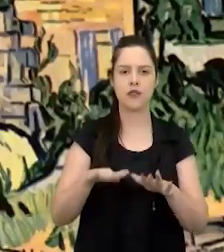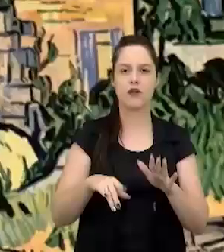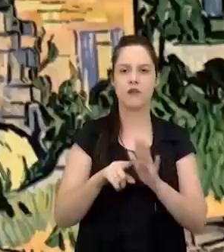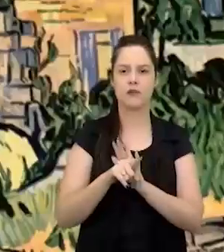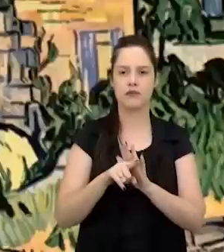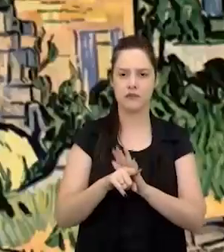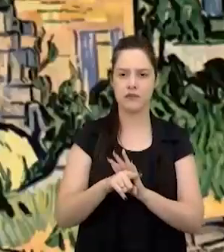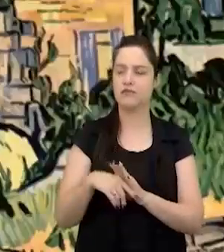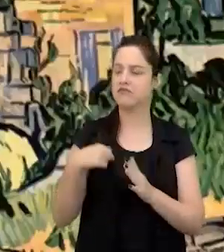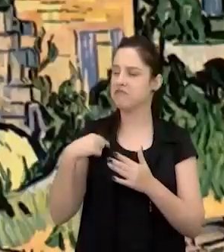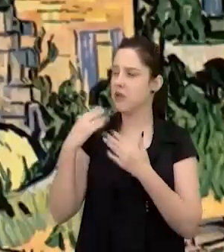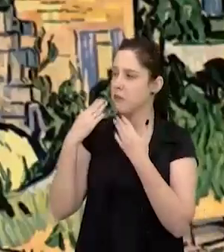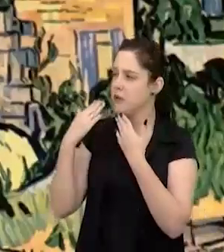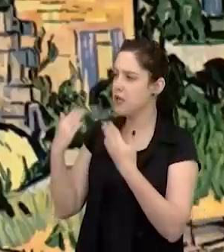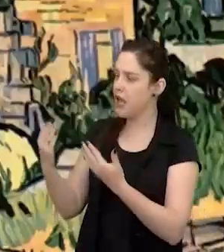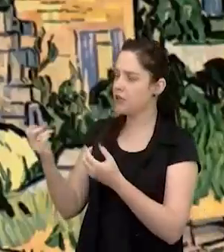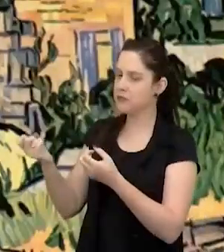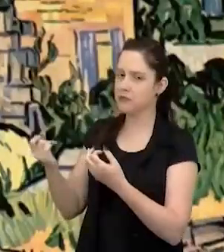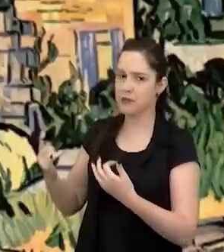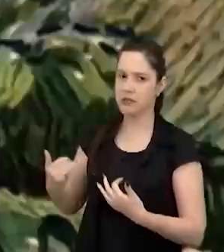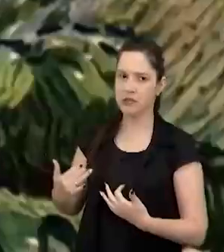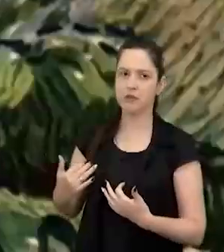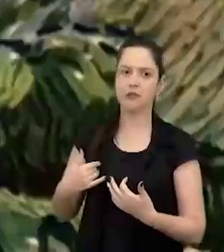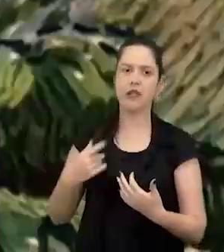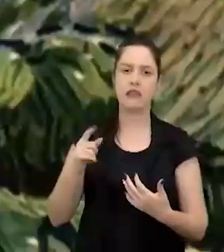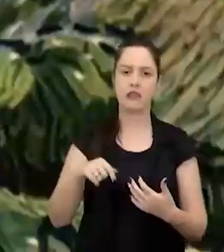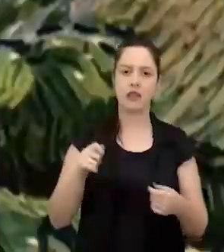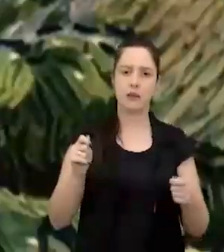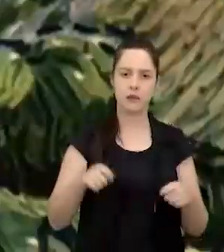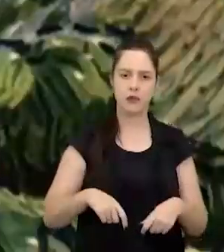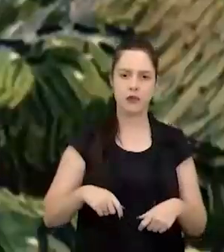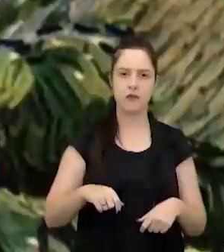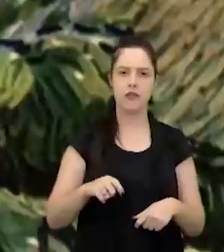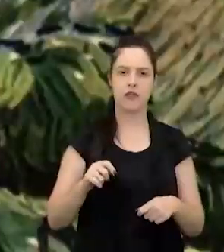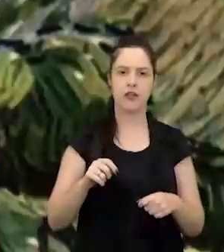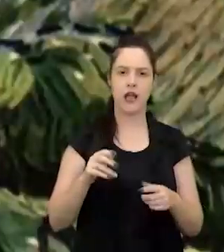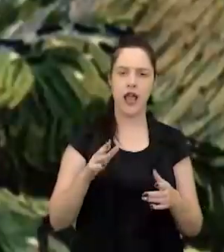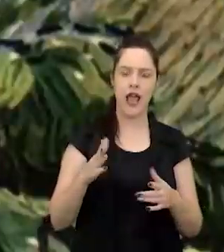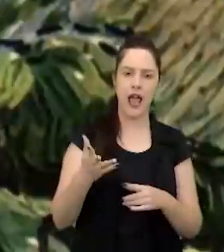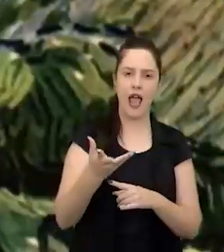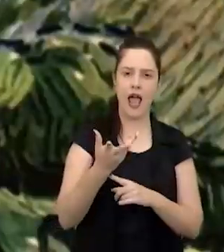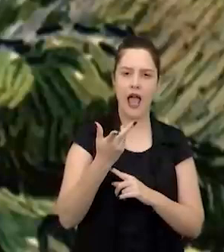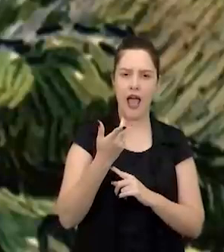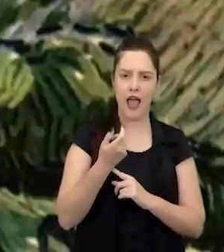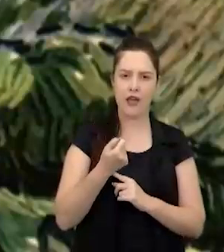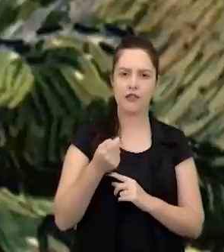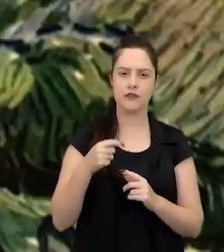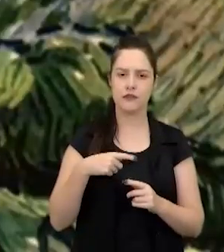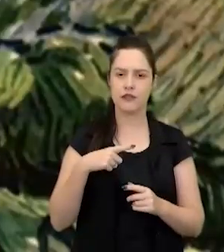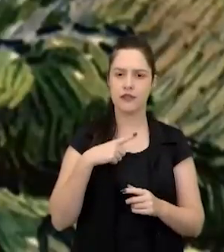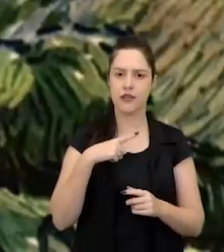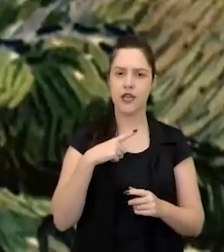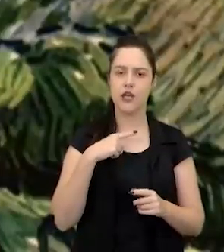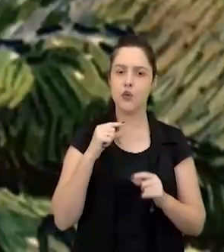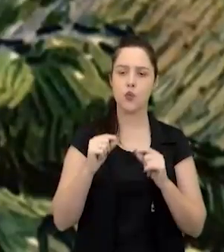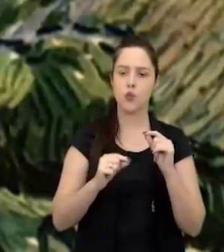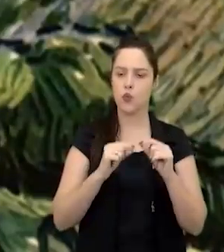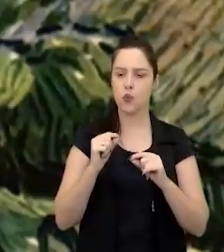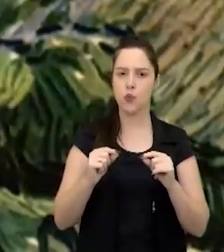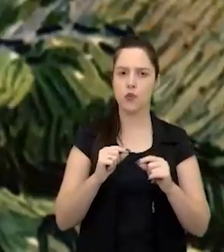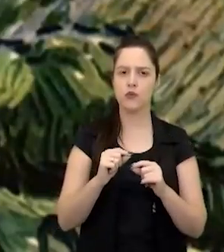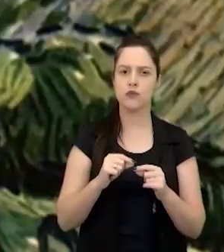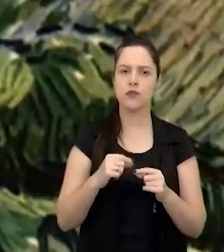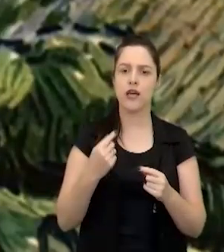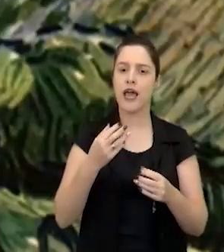Muito obrigado. Então, a gente tem essas possibilidades, essas vertentes. A arte, ela tem essa tendência mesmo